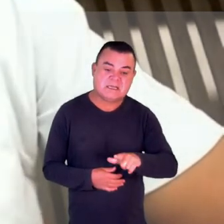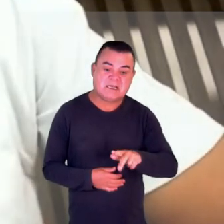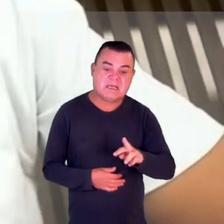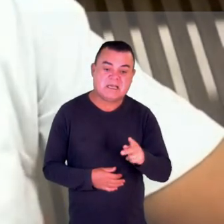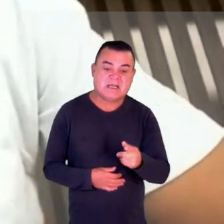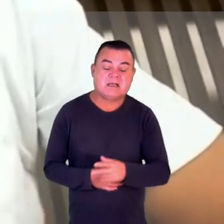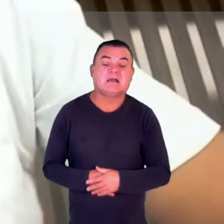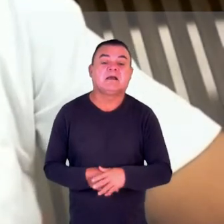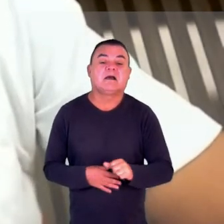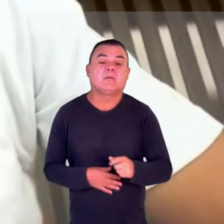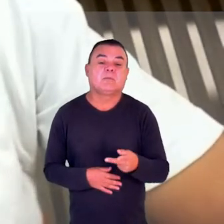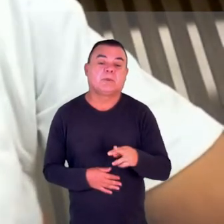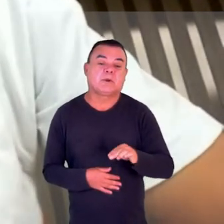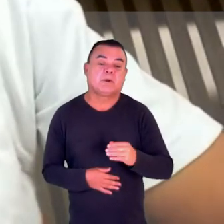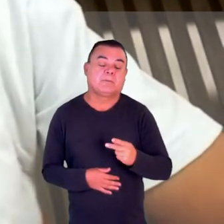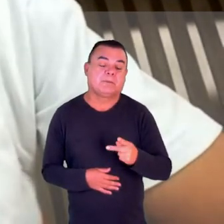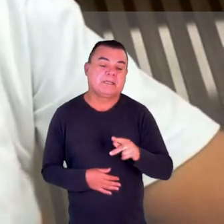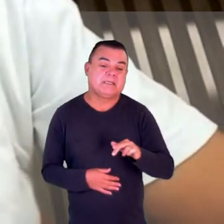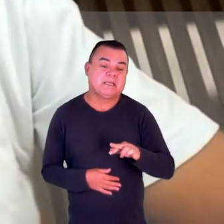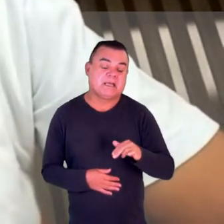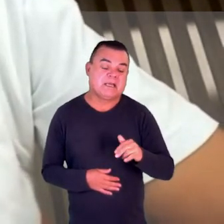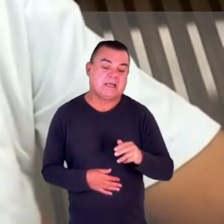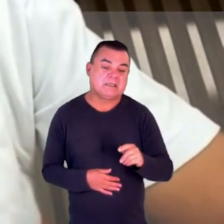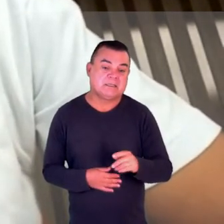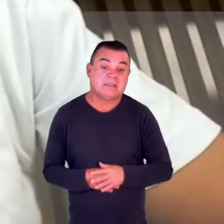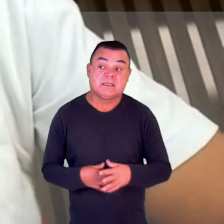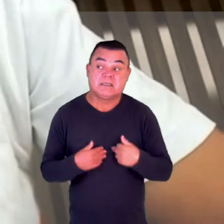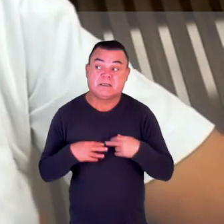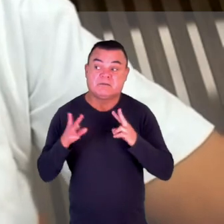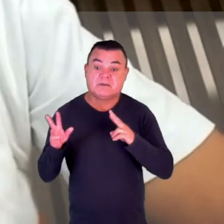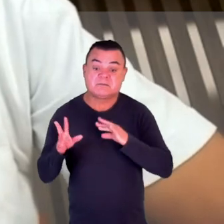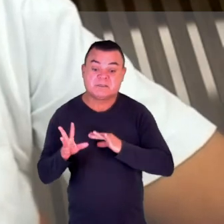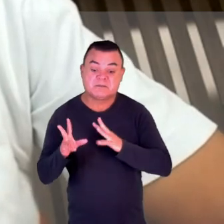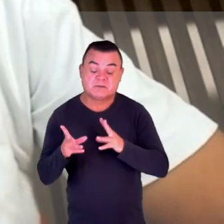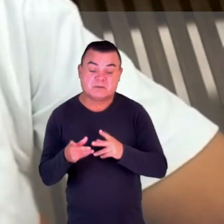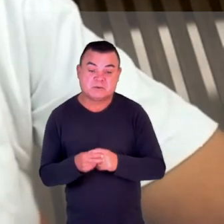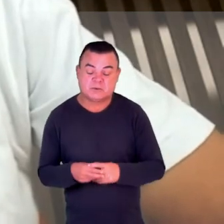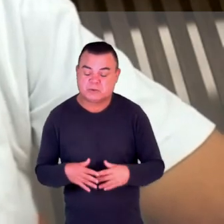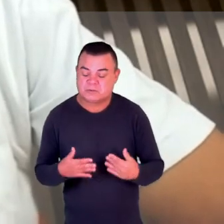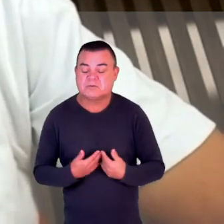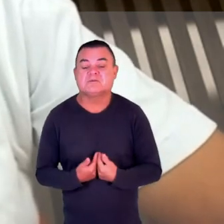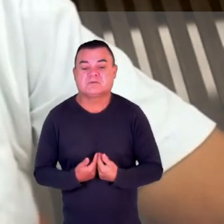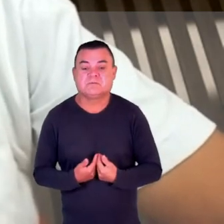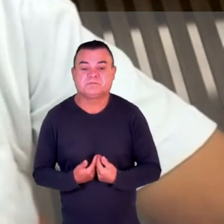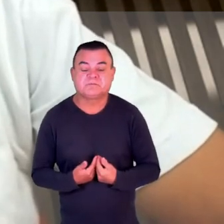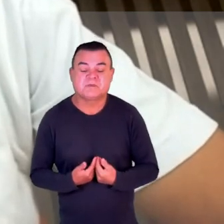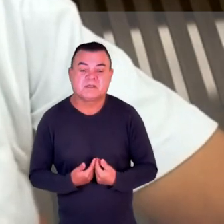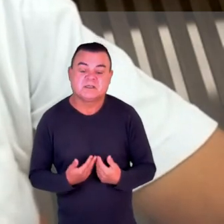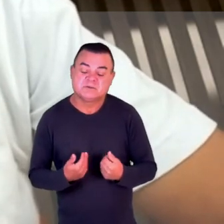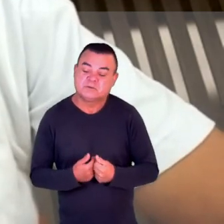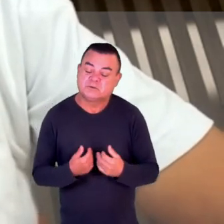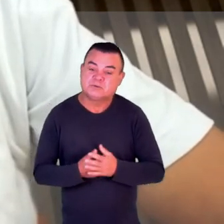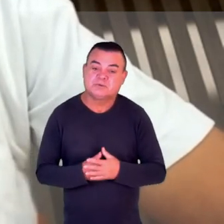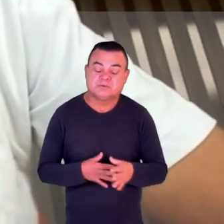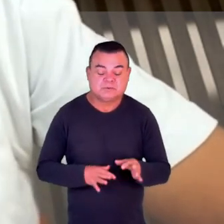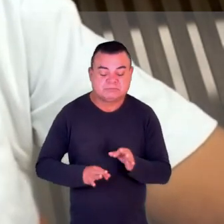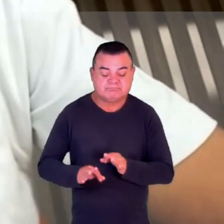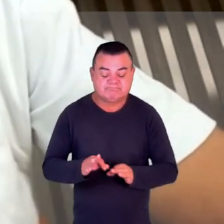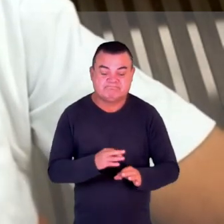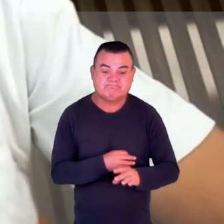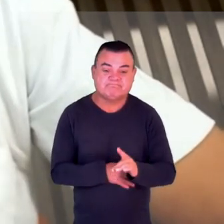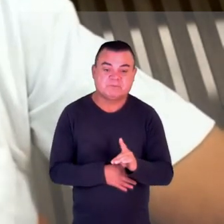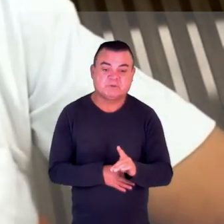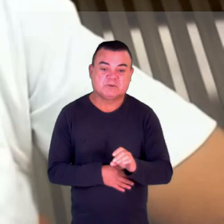essas pessoas todas domiciliadas né E aí sim e aí sim eu penso que após estar domiciliada eh nós temos